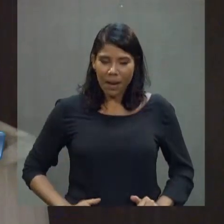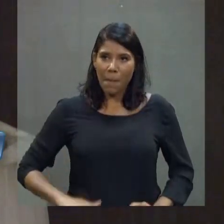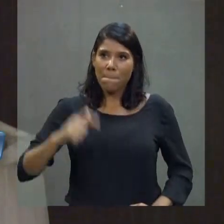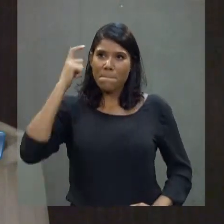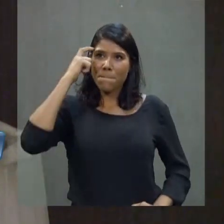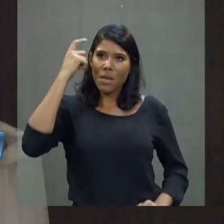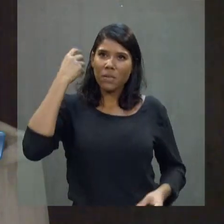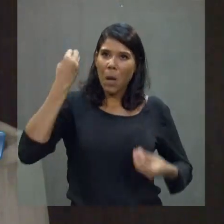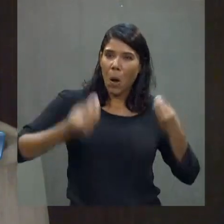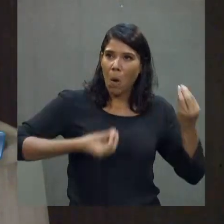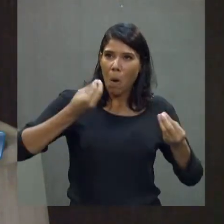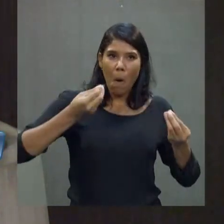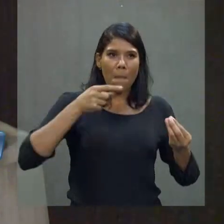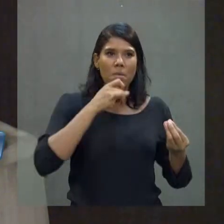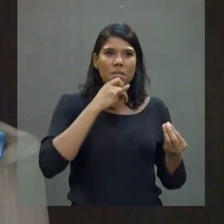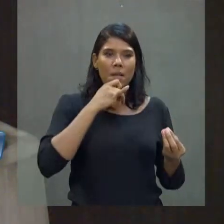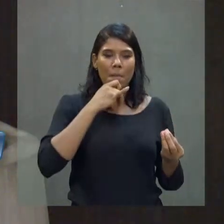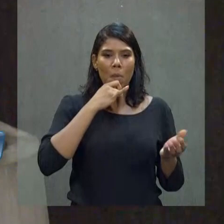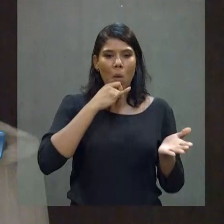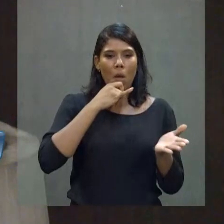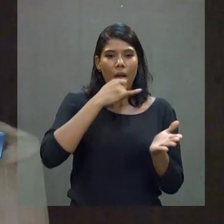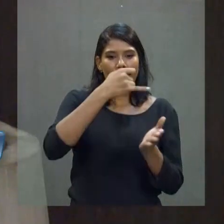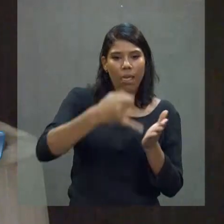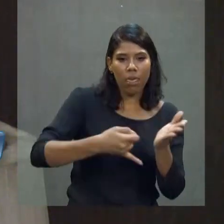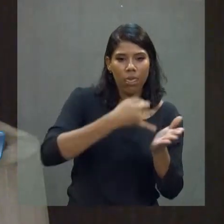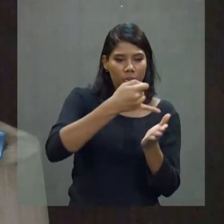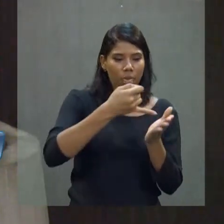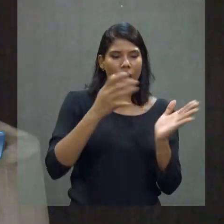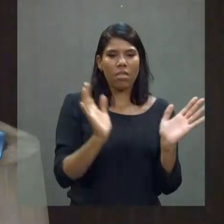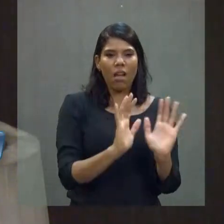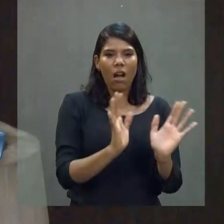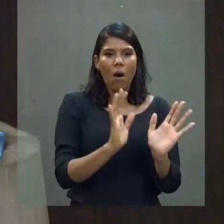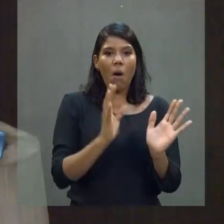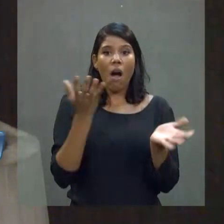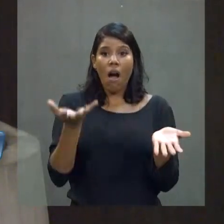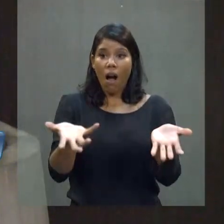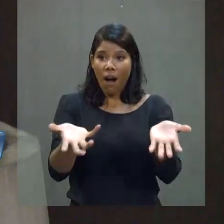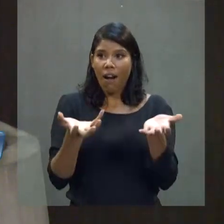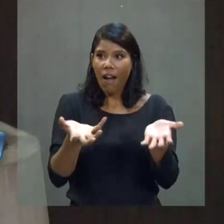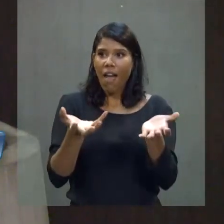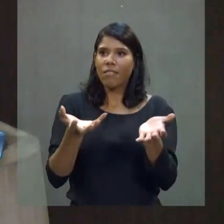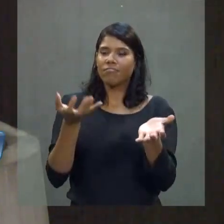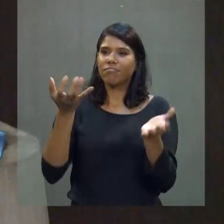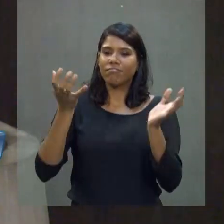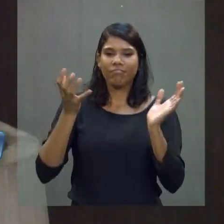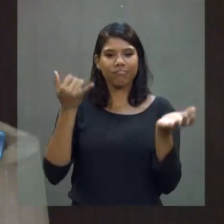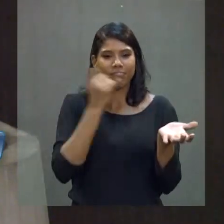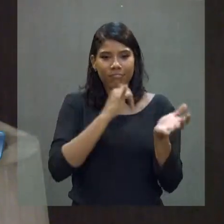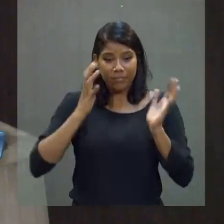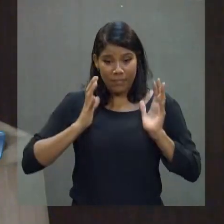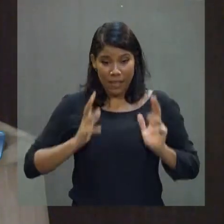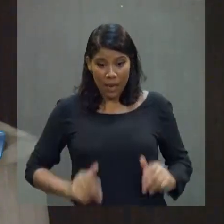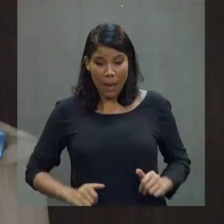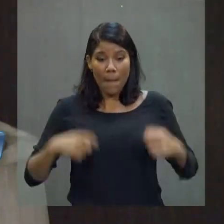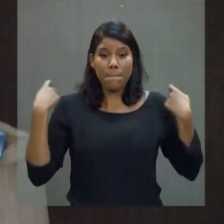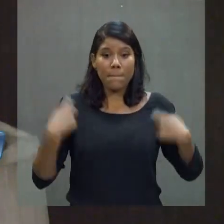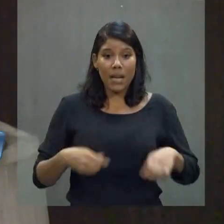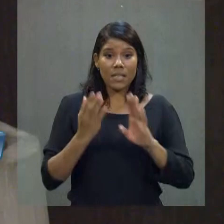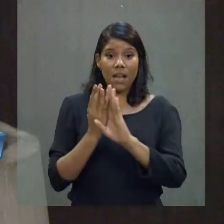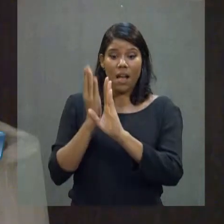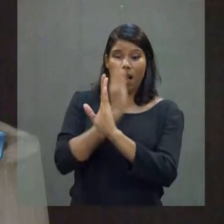a transição energética no curto, médio e longo prazo, é preciso que ela